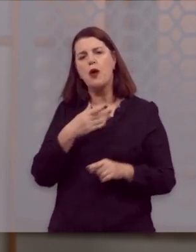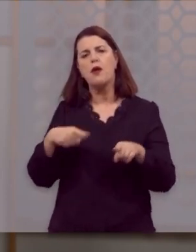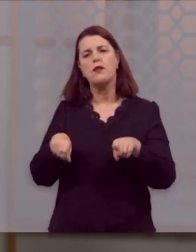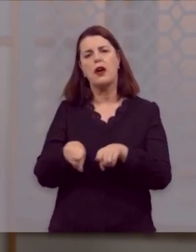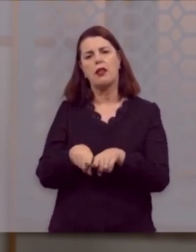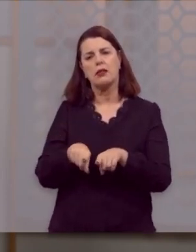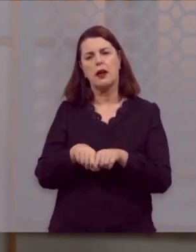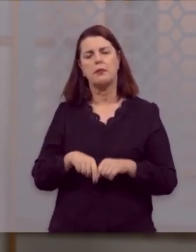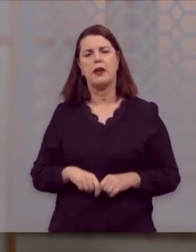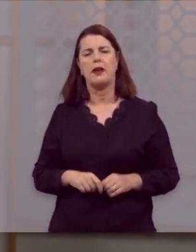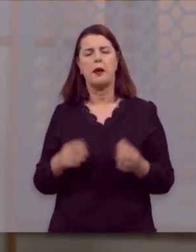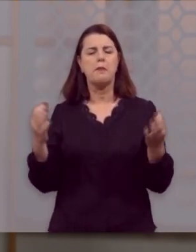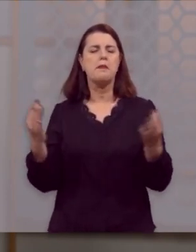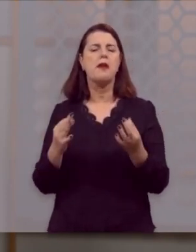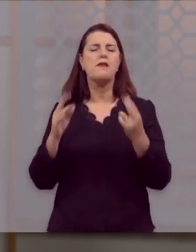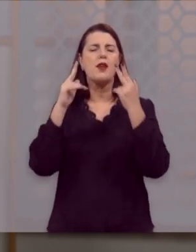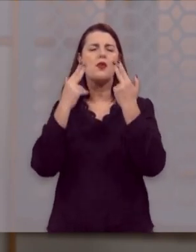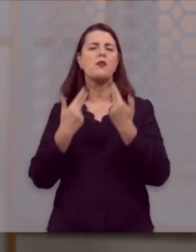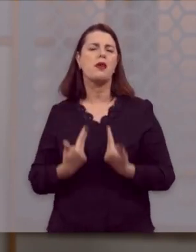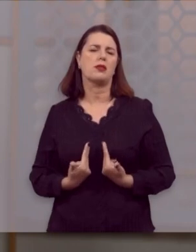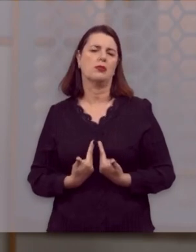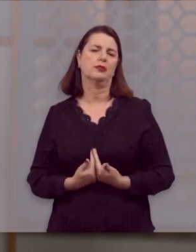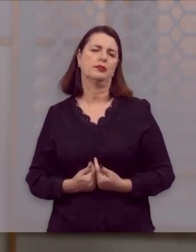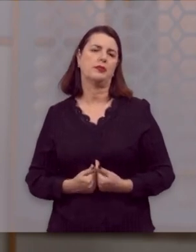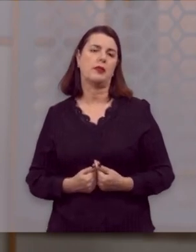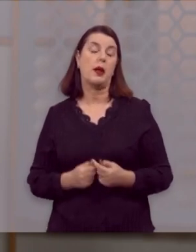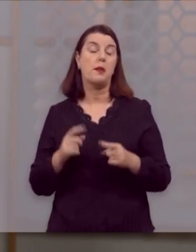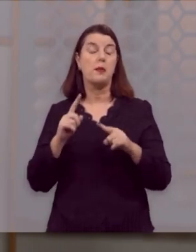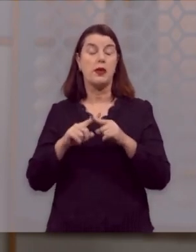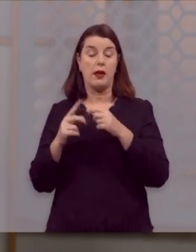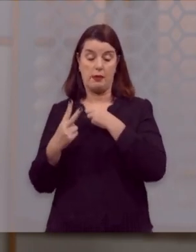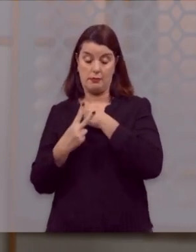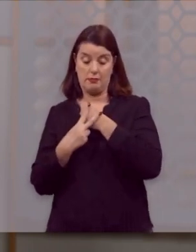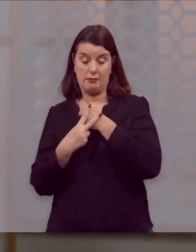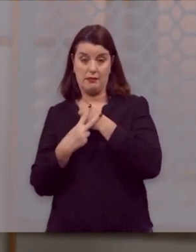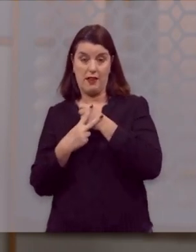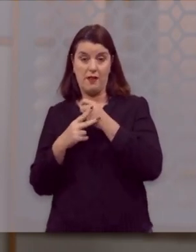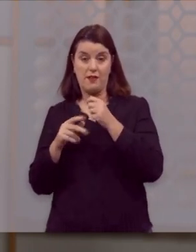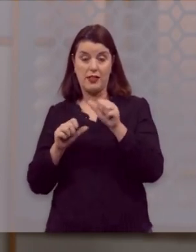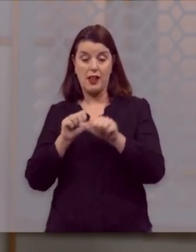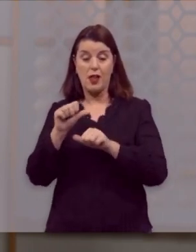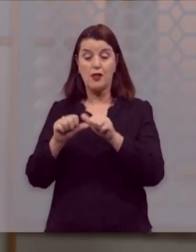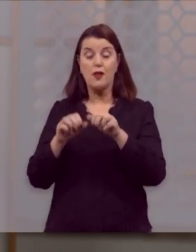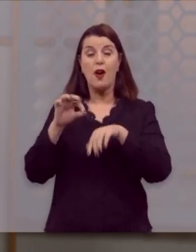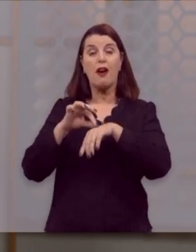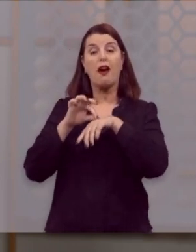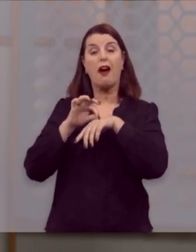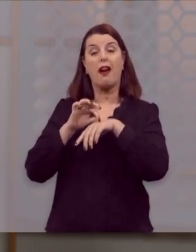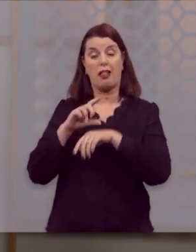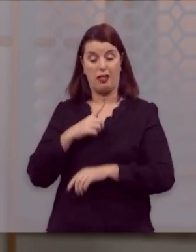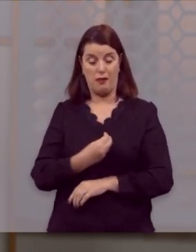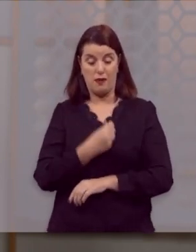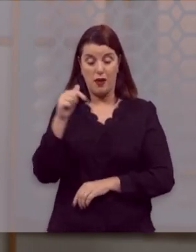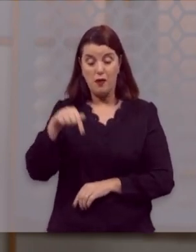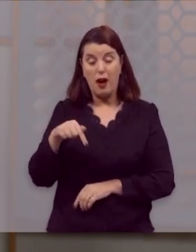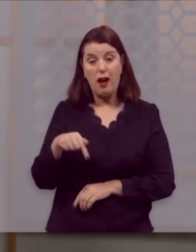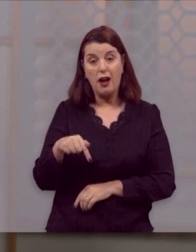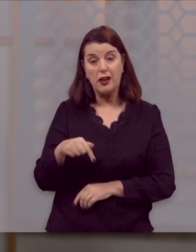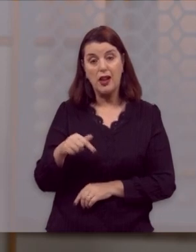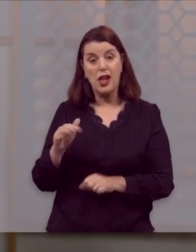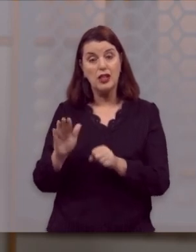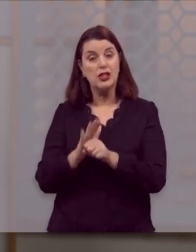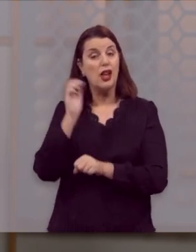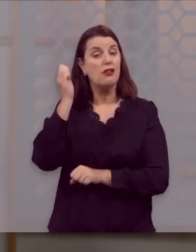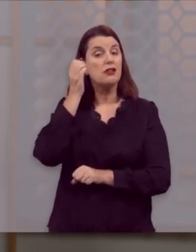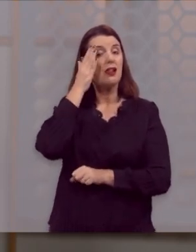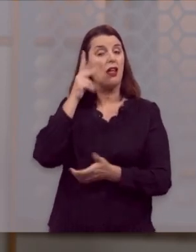sua perfeita humanidade. Porque ele dizia: o Verbo se fez carne e habitou entre nós, cheio